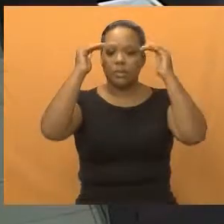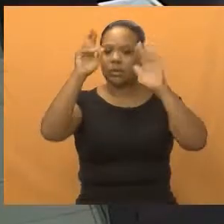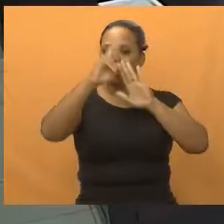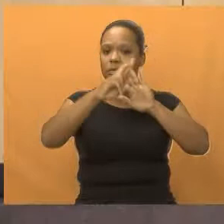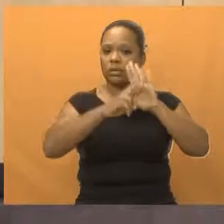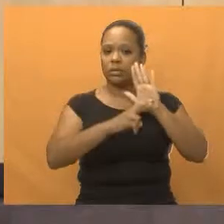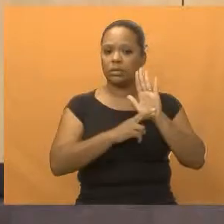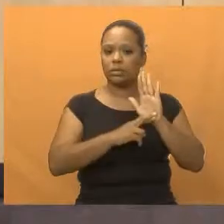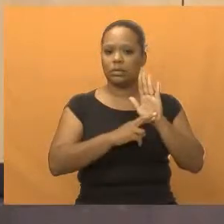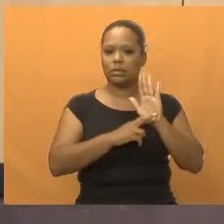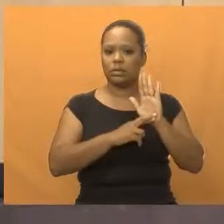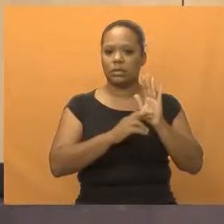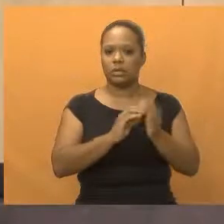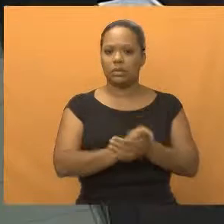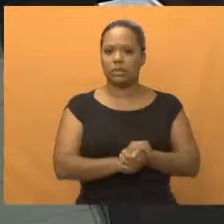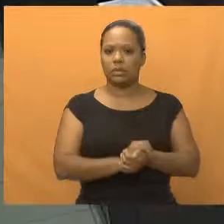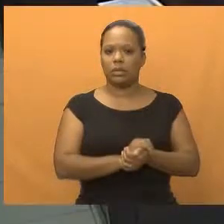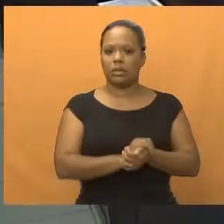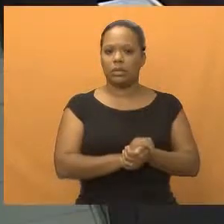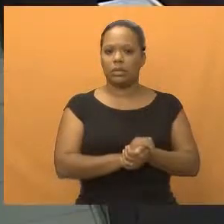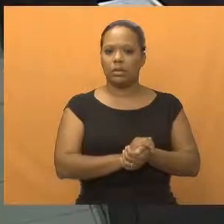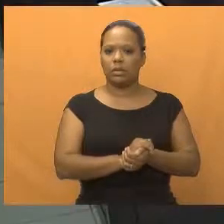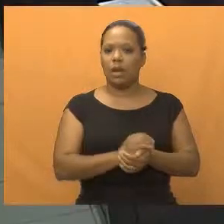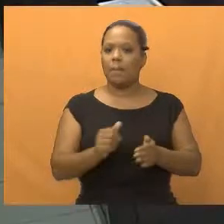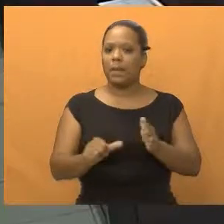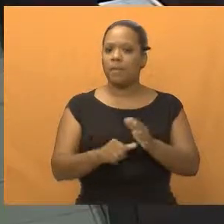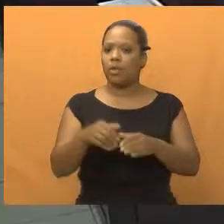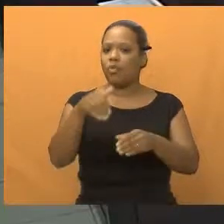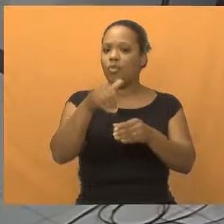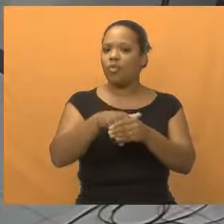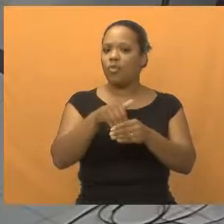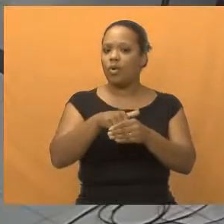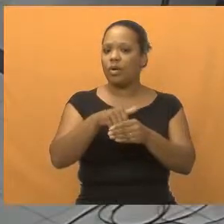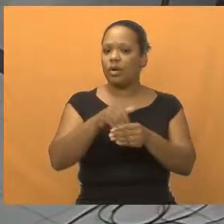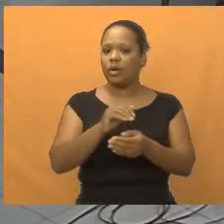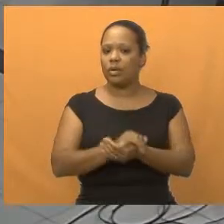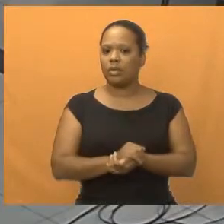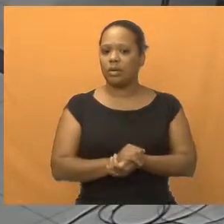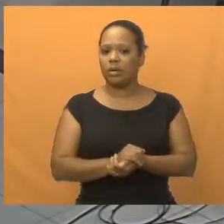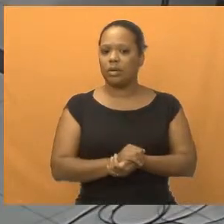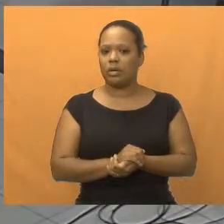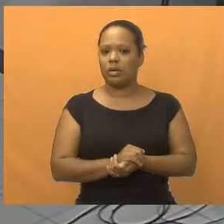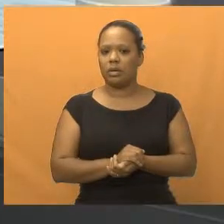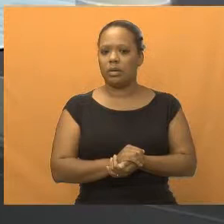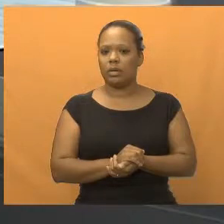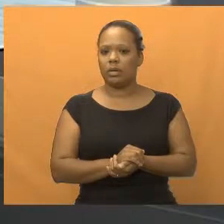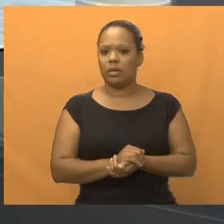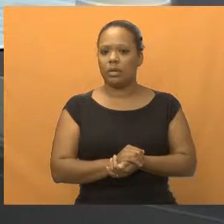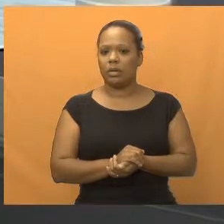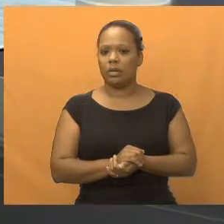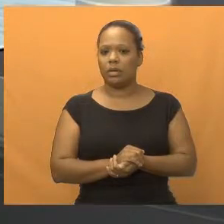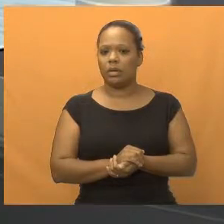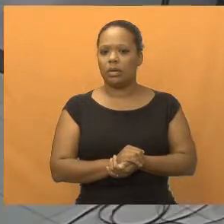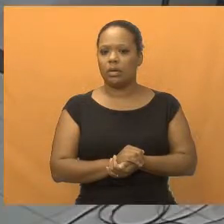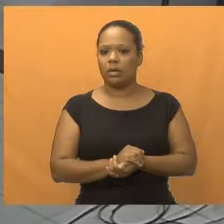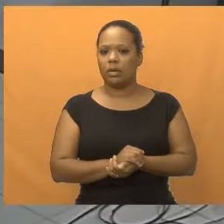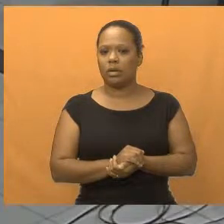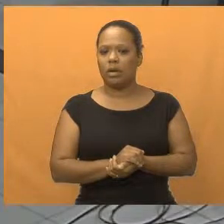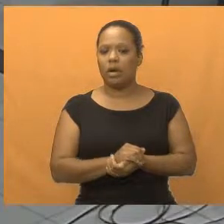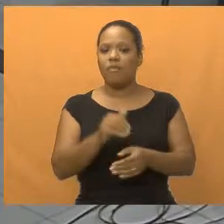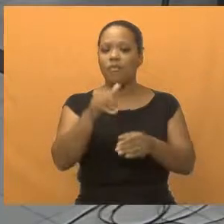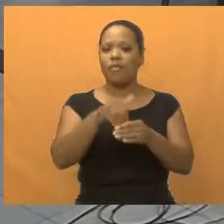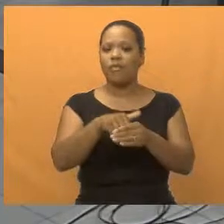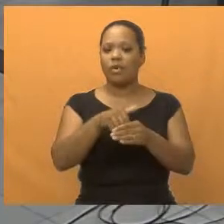como ele o vereador colocou a pauta pelo regimento tem que ser votado antes do segundo sim como vamos